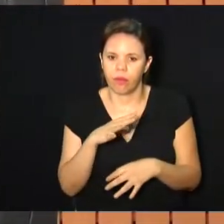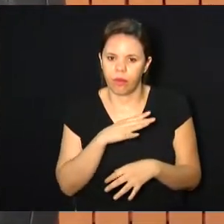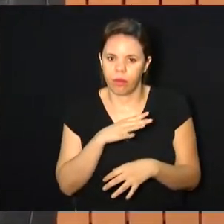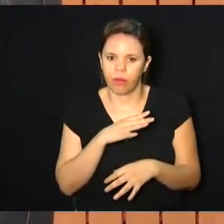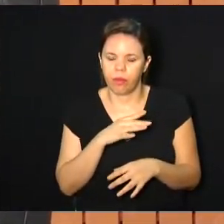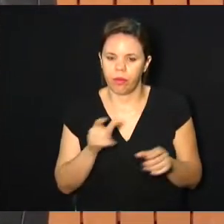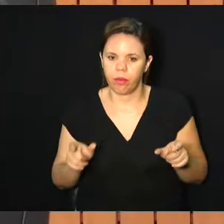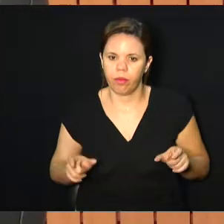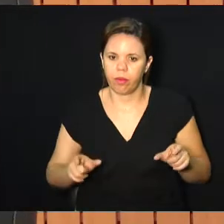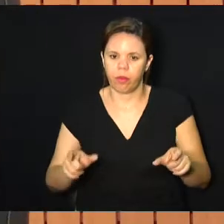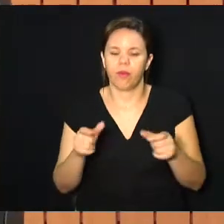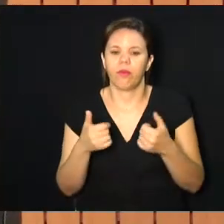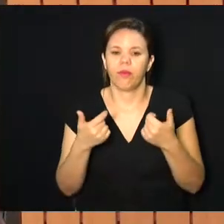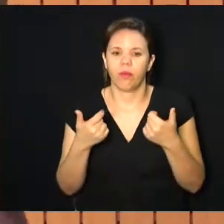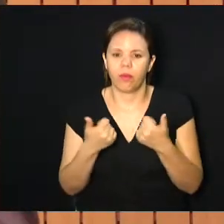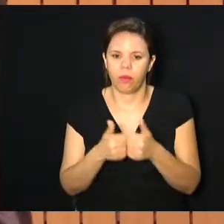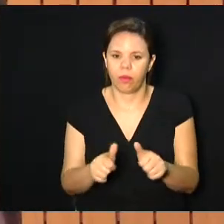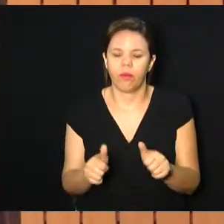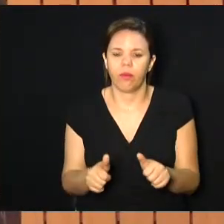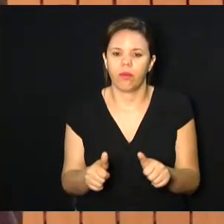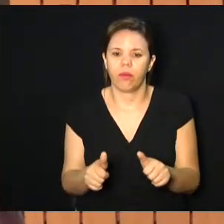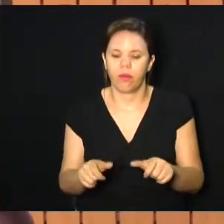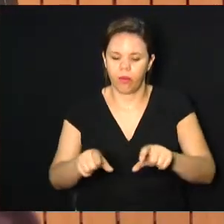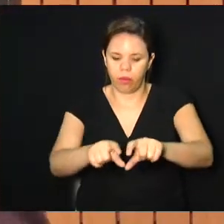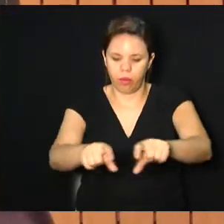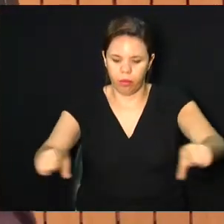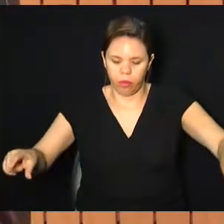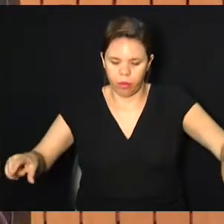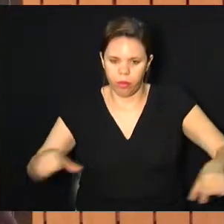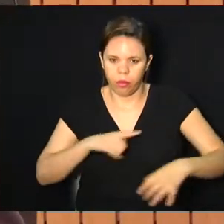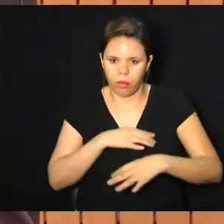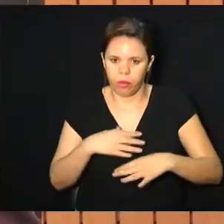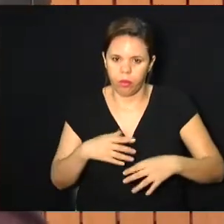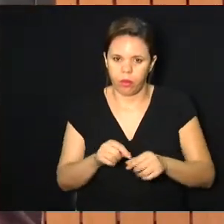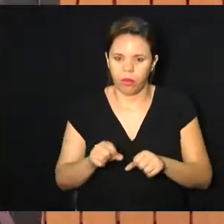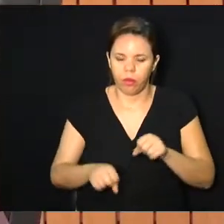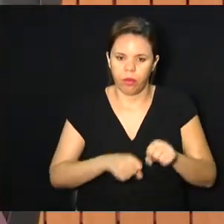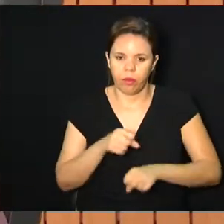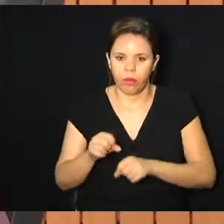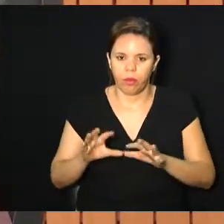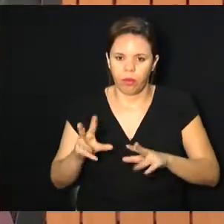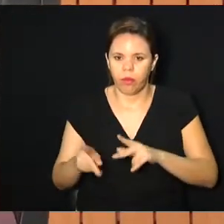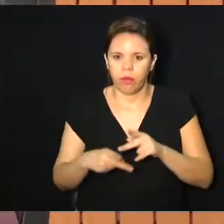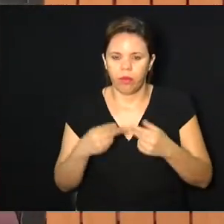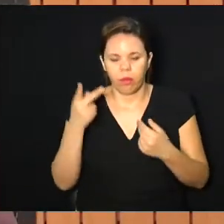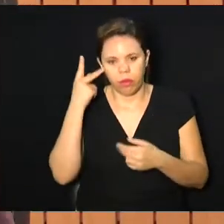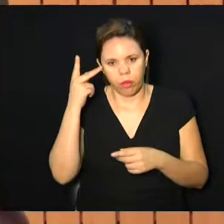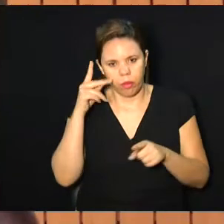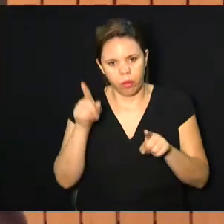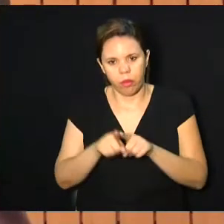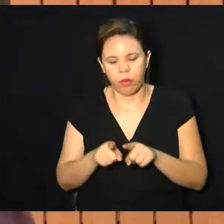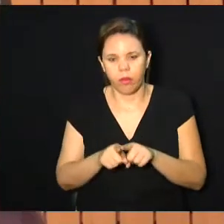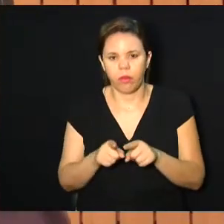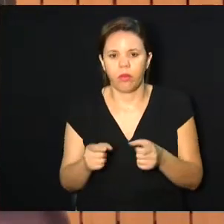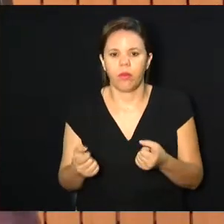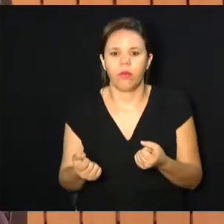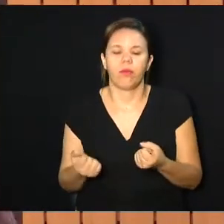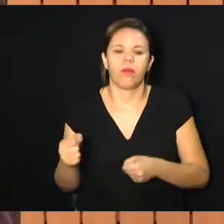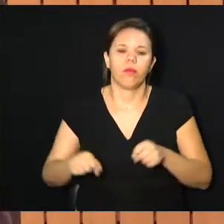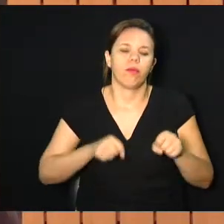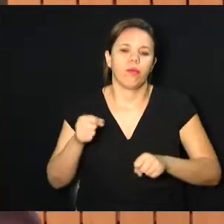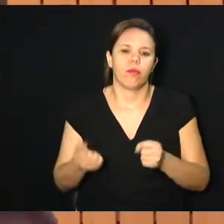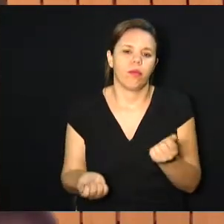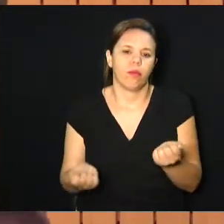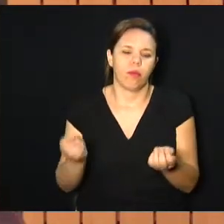racks para colocar a bicicleta na frente. São Paulo liberou em todos os ônibus bicicleta dobrável e nos articulados bicicleta, então o